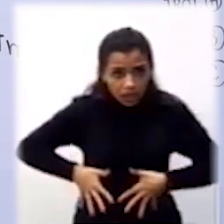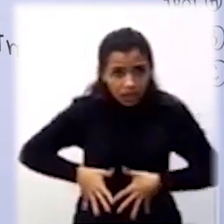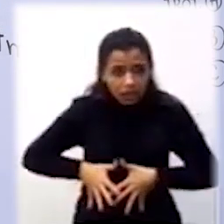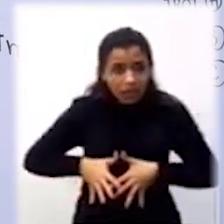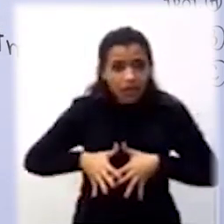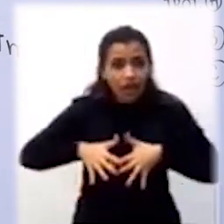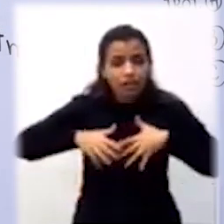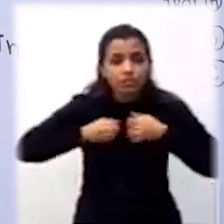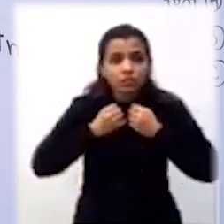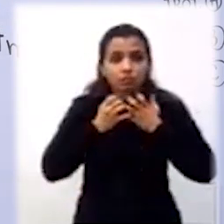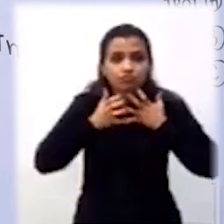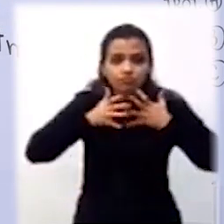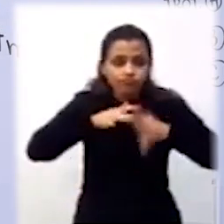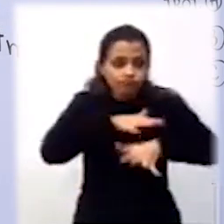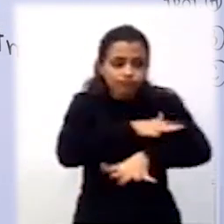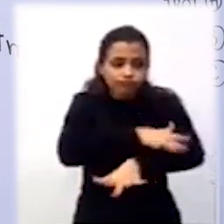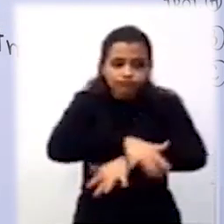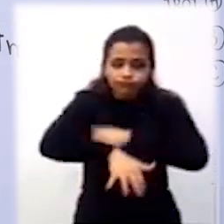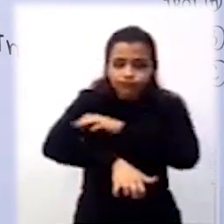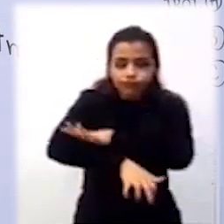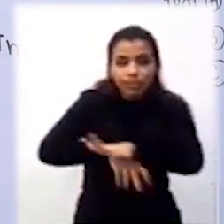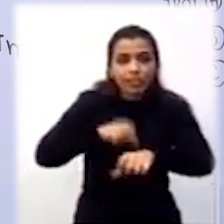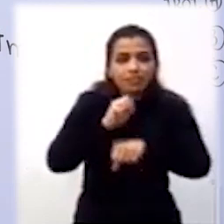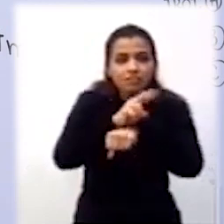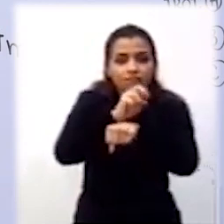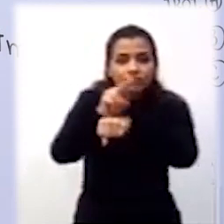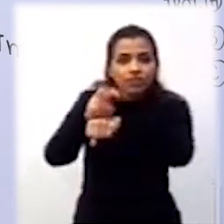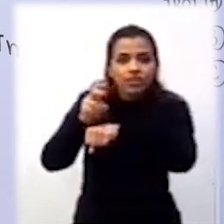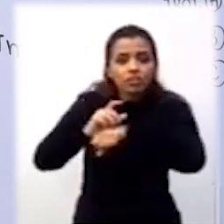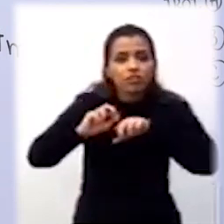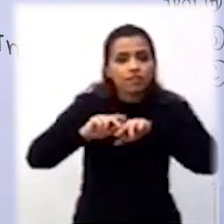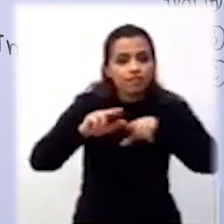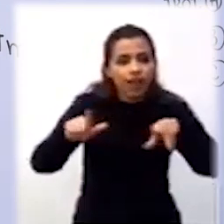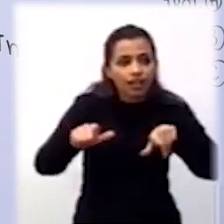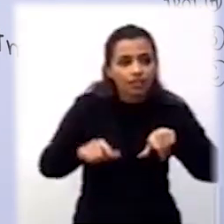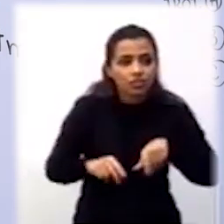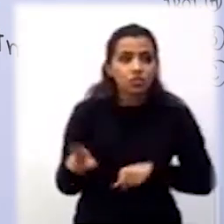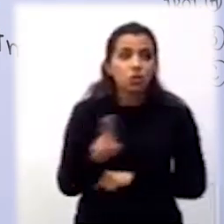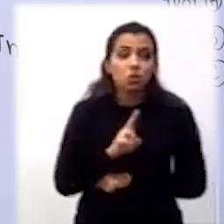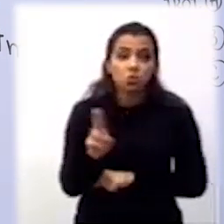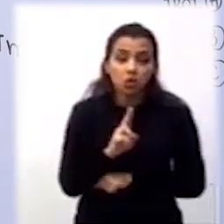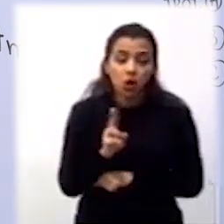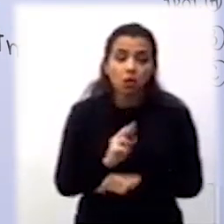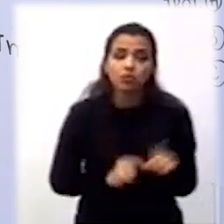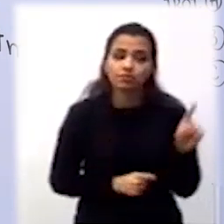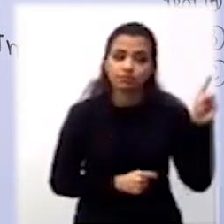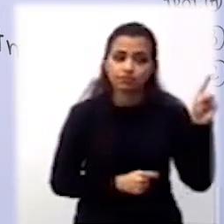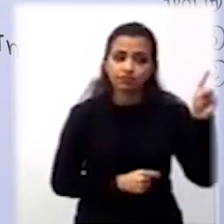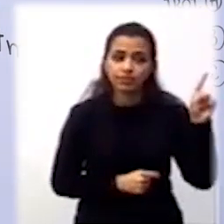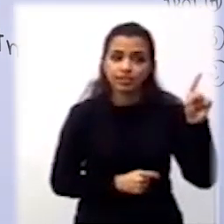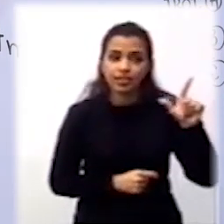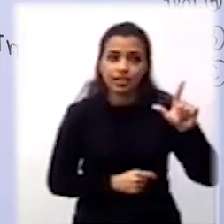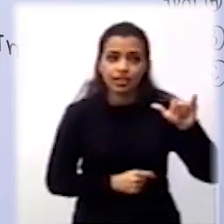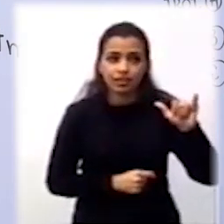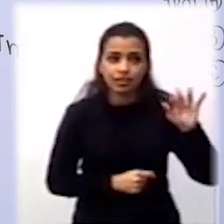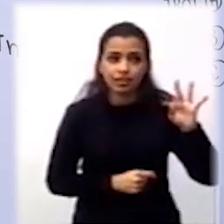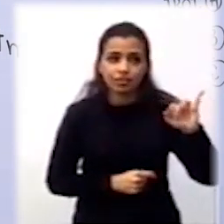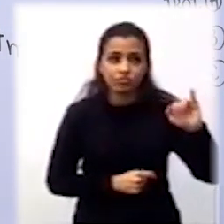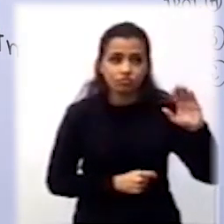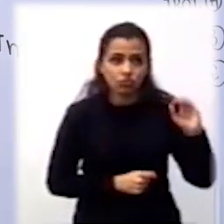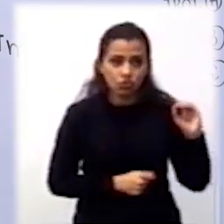a liberar outros vírus. A gente chama isso de ciclo lítico. Ciclo lítico, tá? Então, no